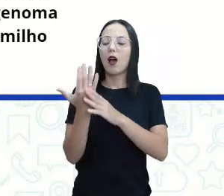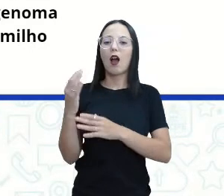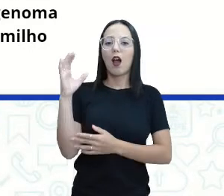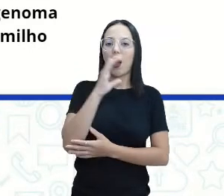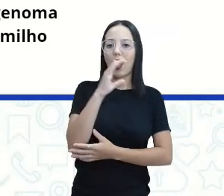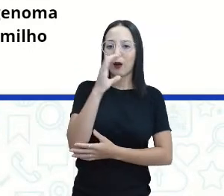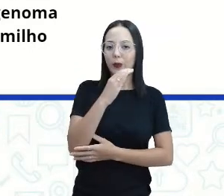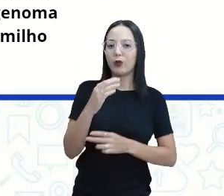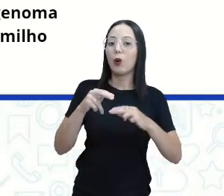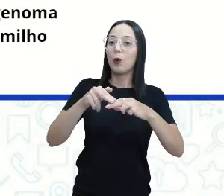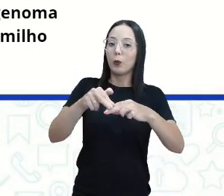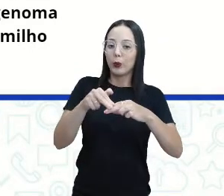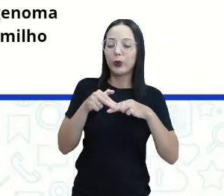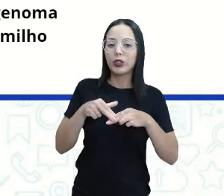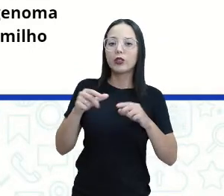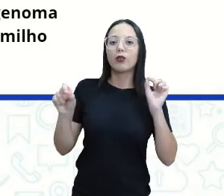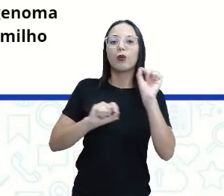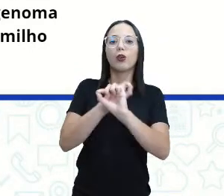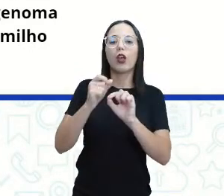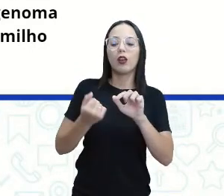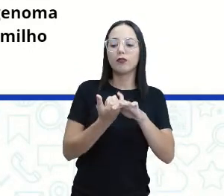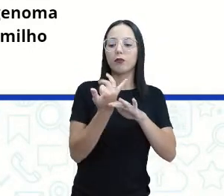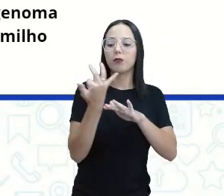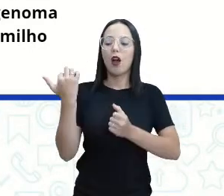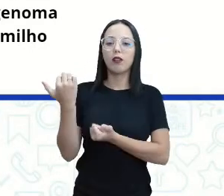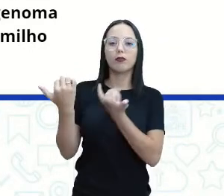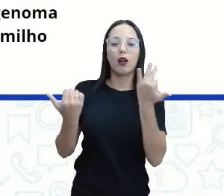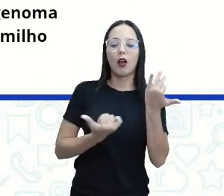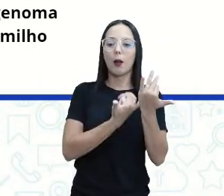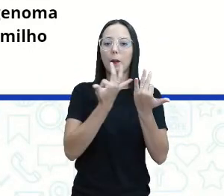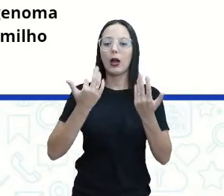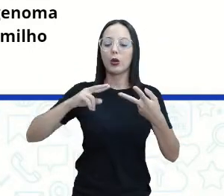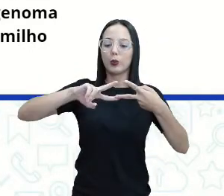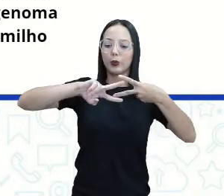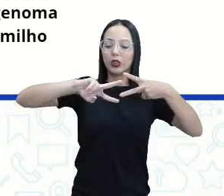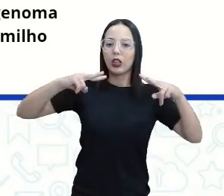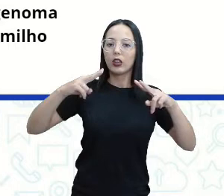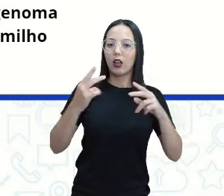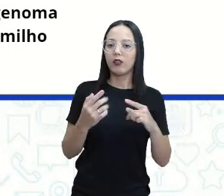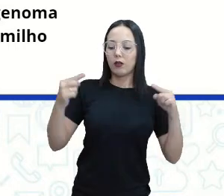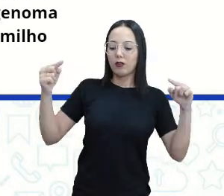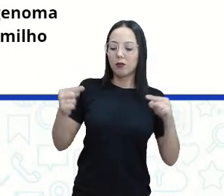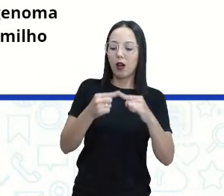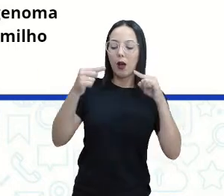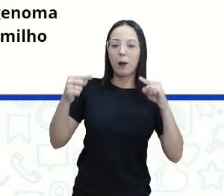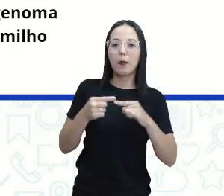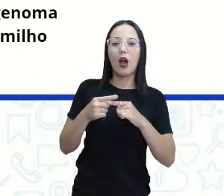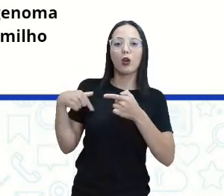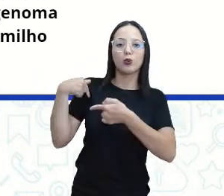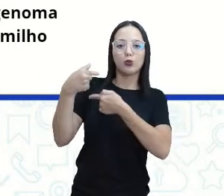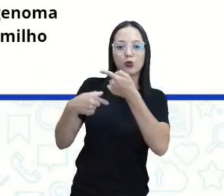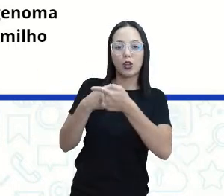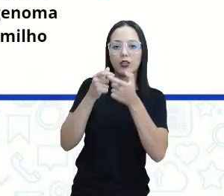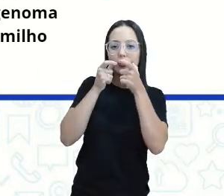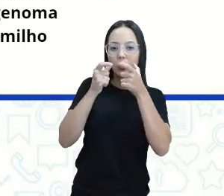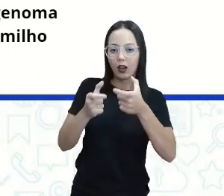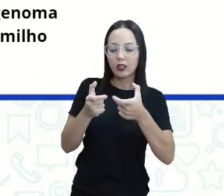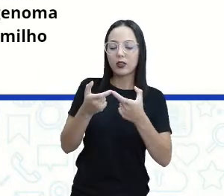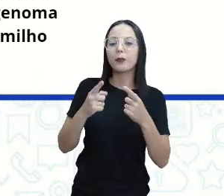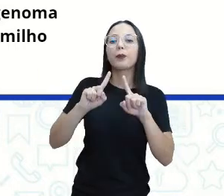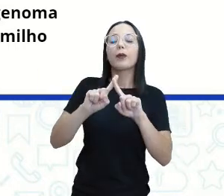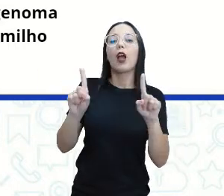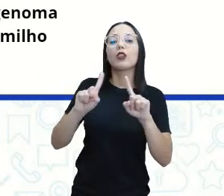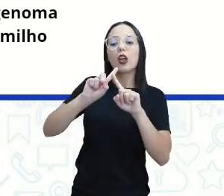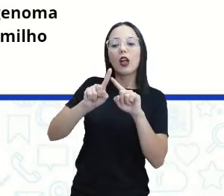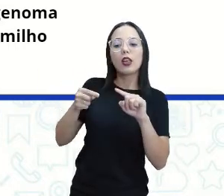e, com isso, ela vai multiplicar aí esse DNA com esse gene de interesse, tá certo? E aí,